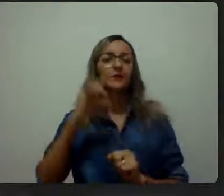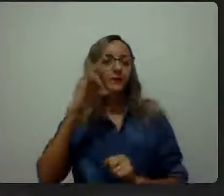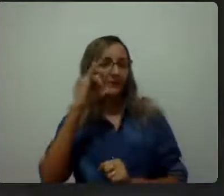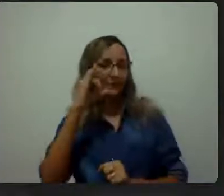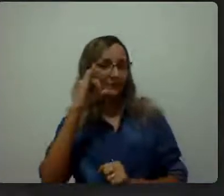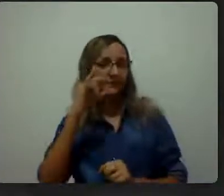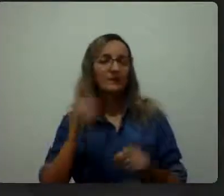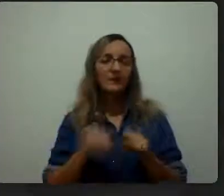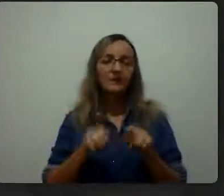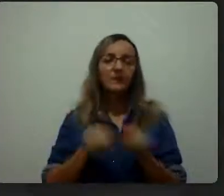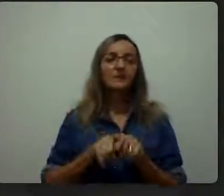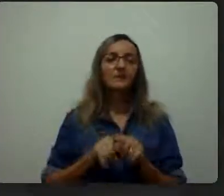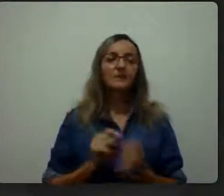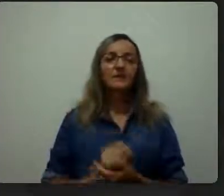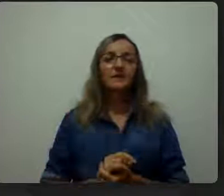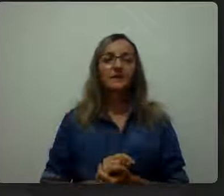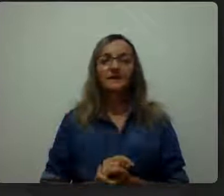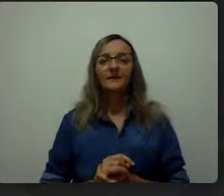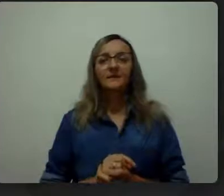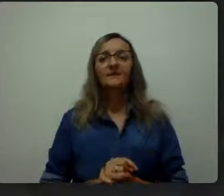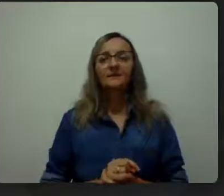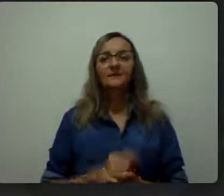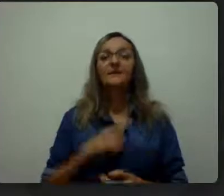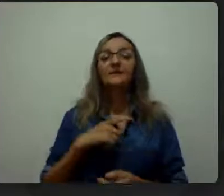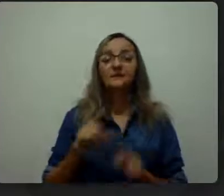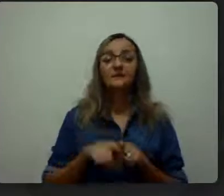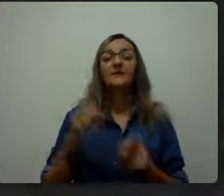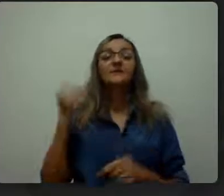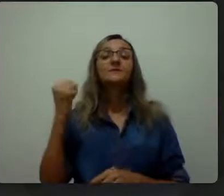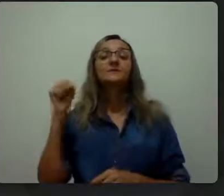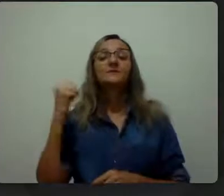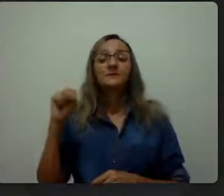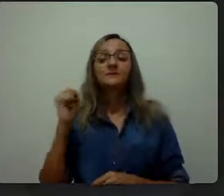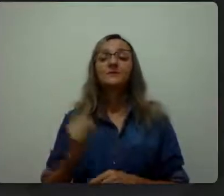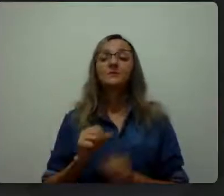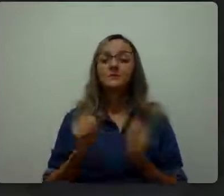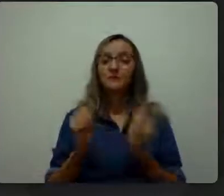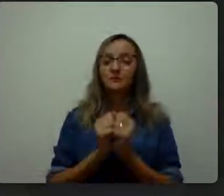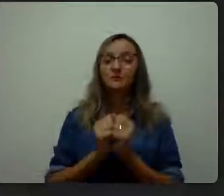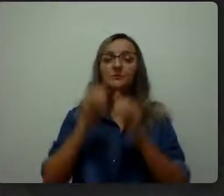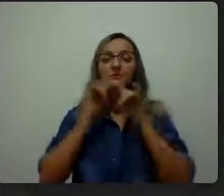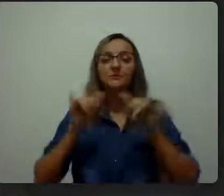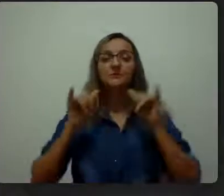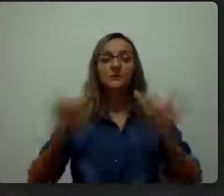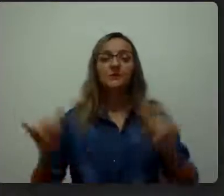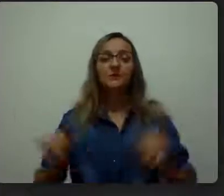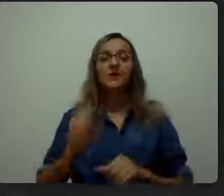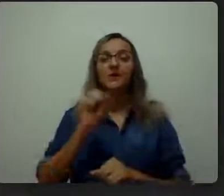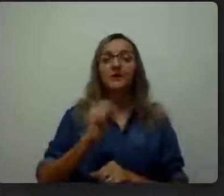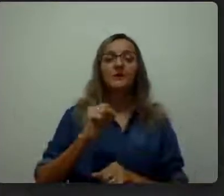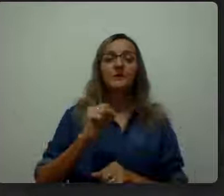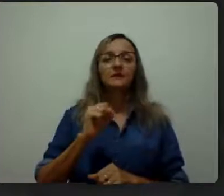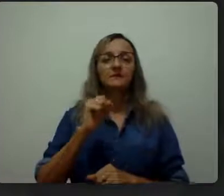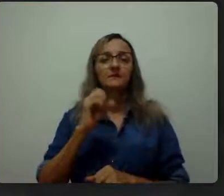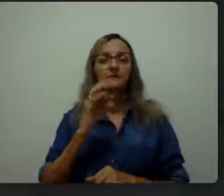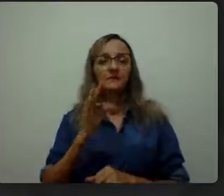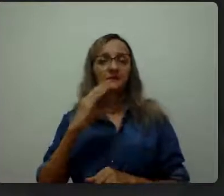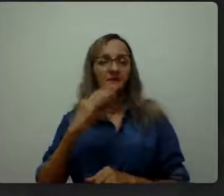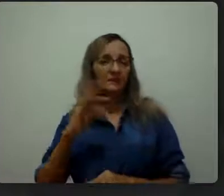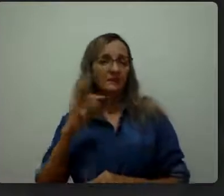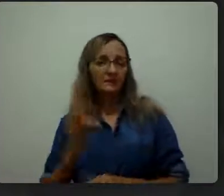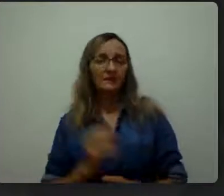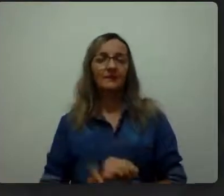Obrigado, sigam professor Adriele. Sigam do IF de Serrinha. Isso. Nossos alunos aqui do Campo Sertão,